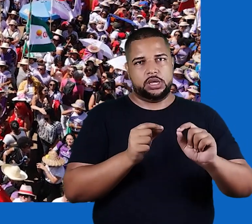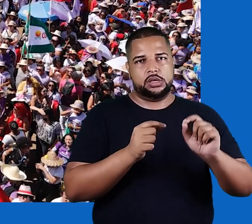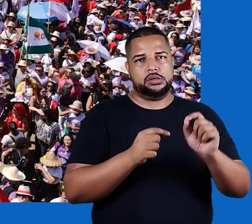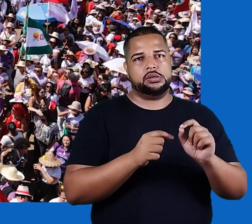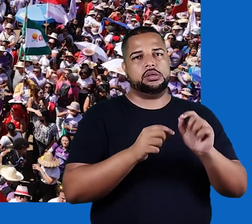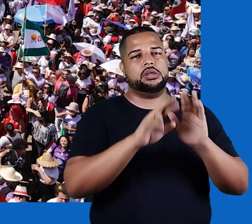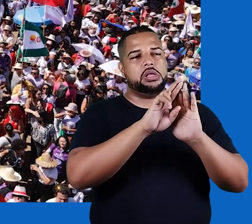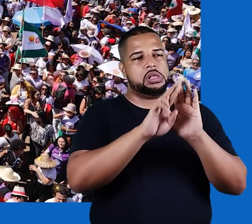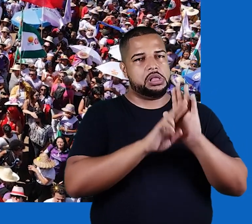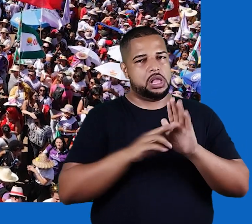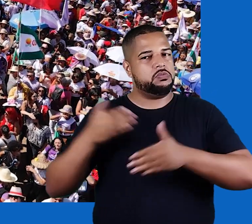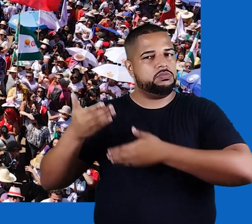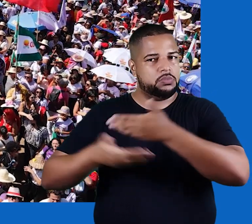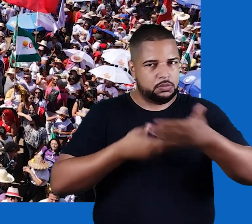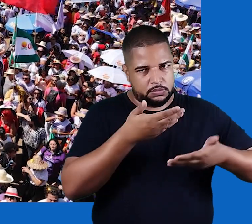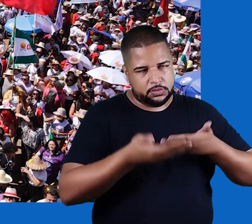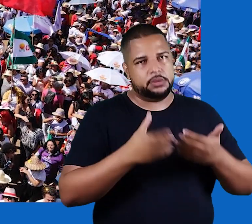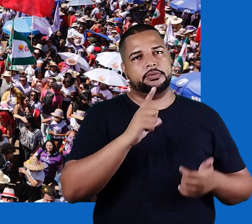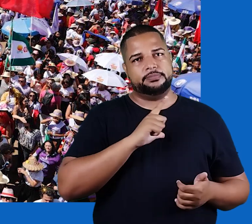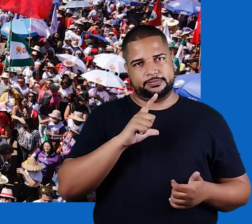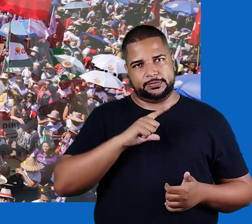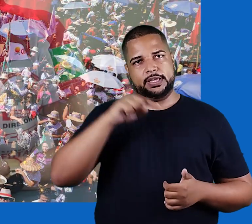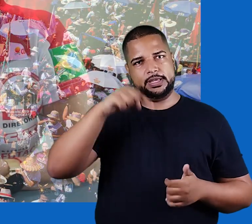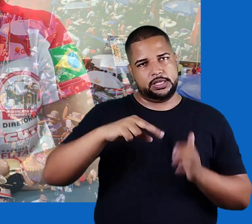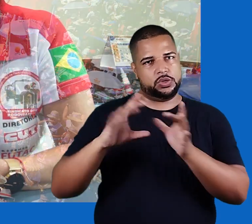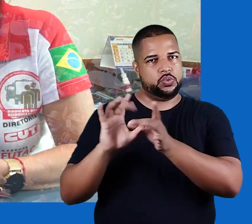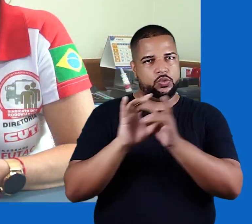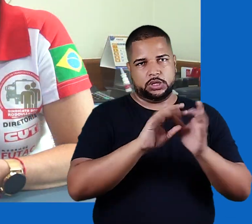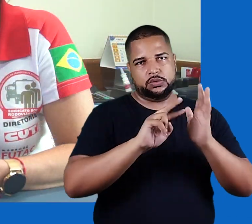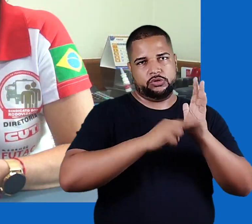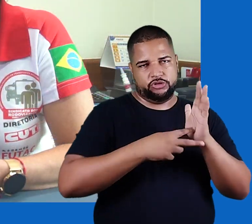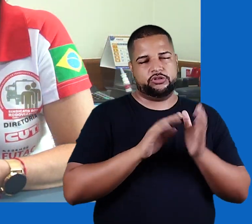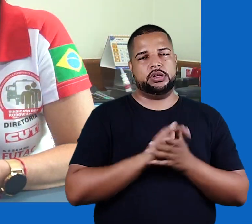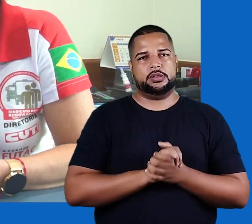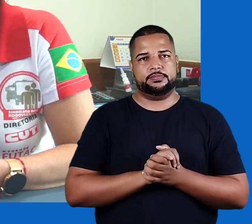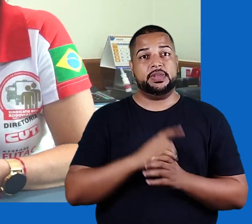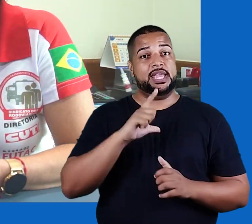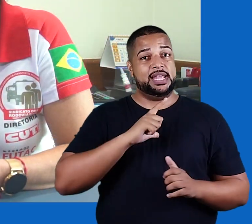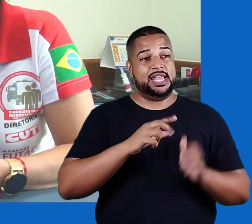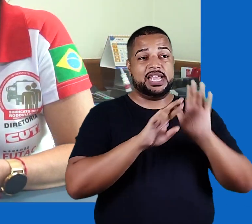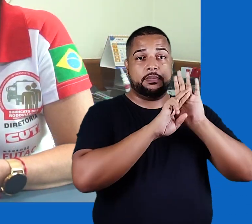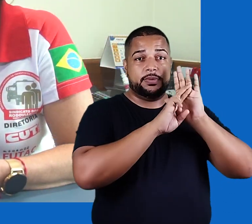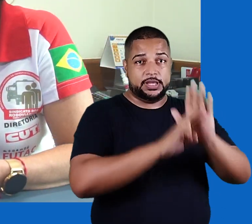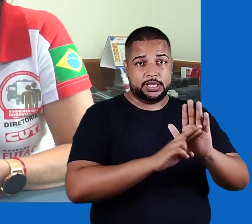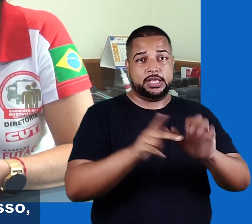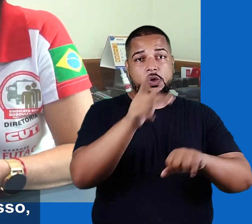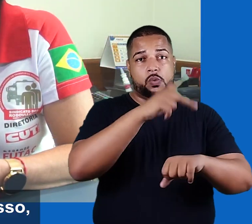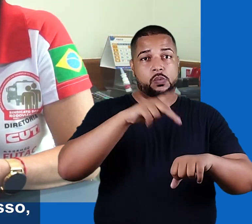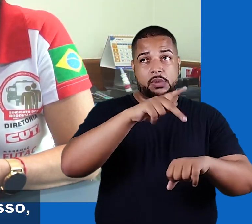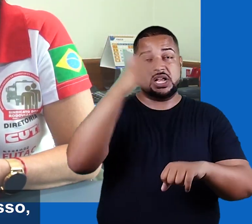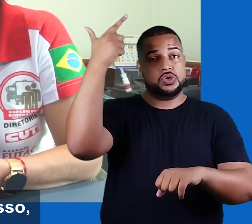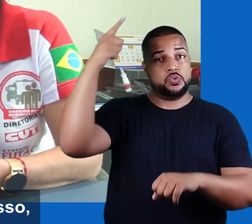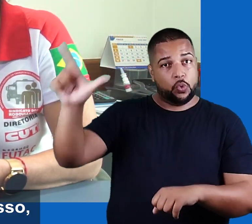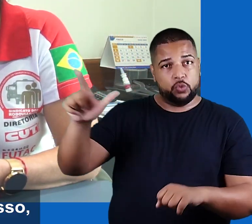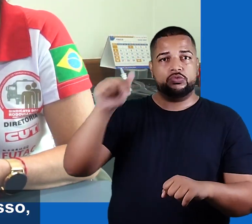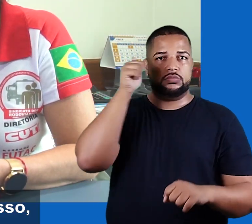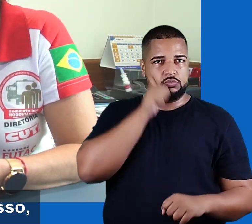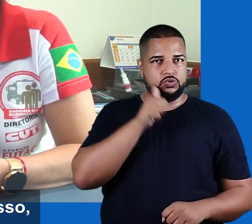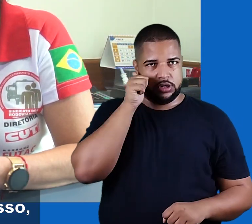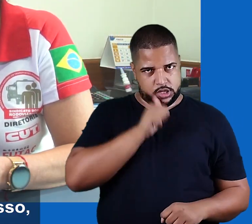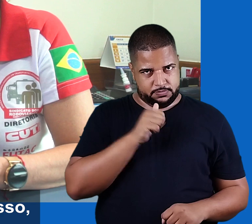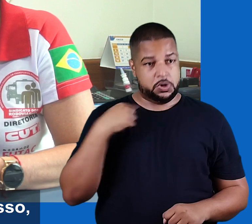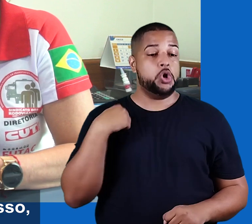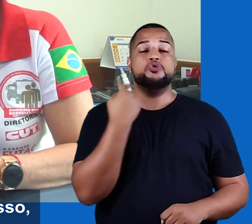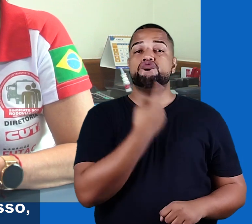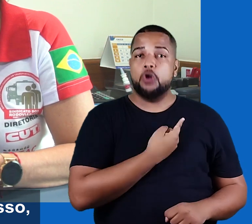compartilhadas nesses novos tempos. Na verdade, nós temos uma representação, né, internacional de mulheres.